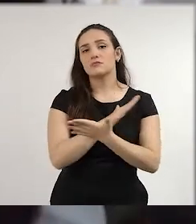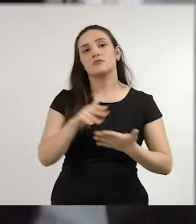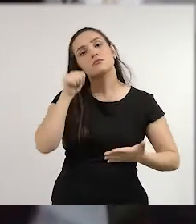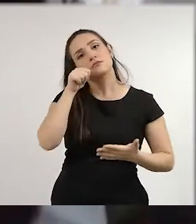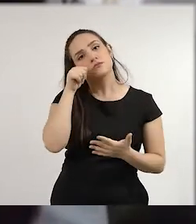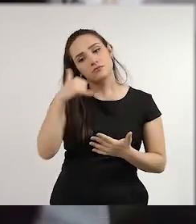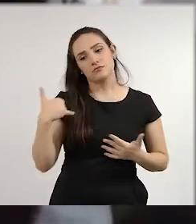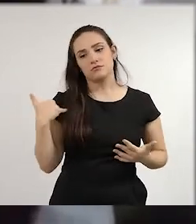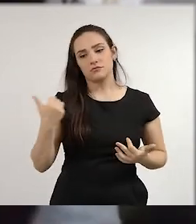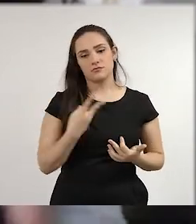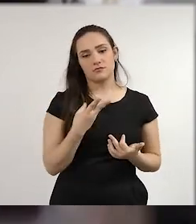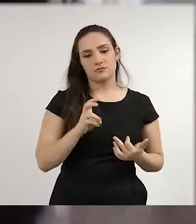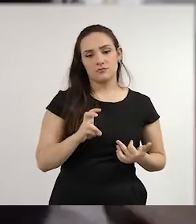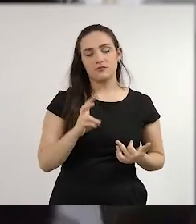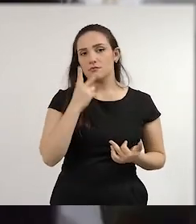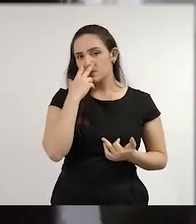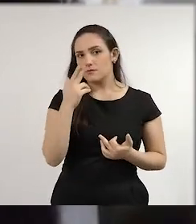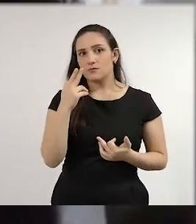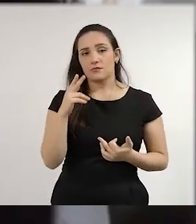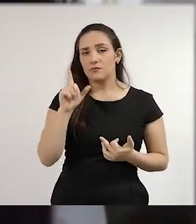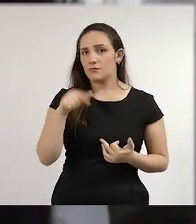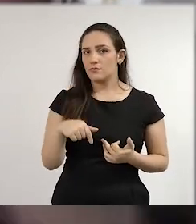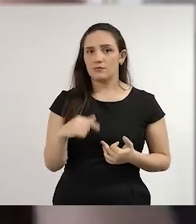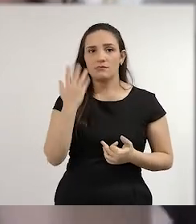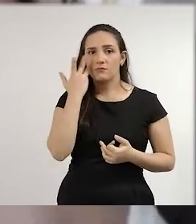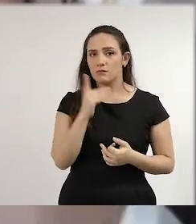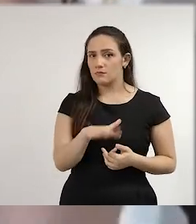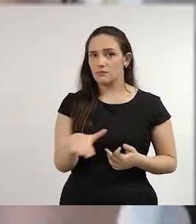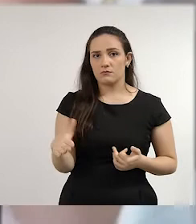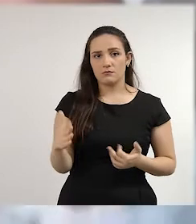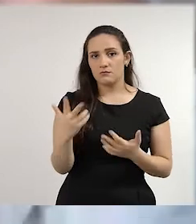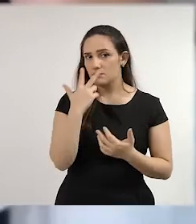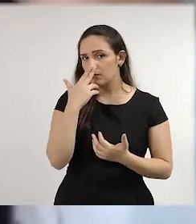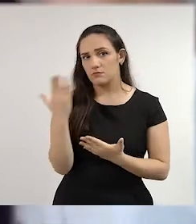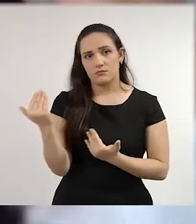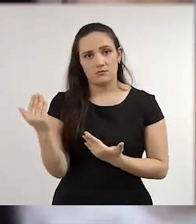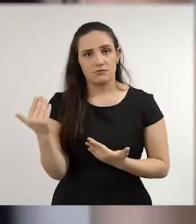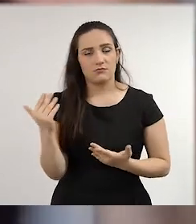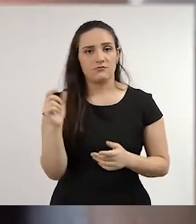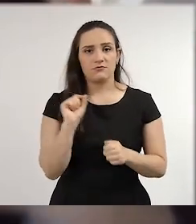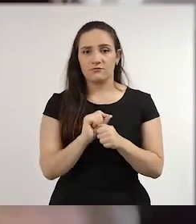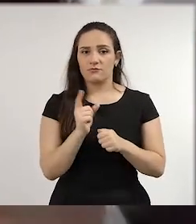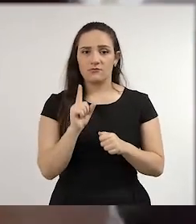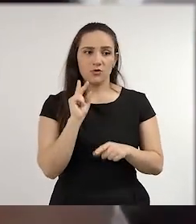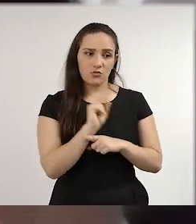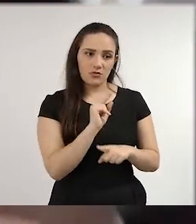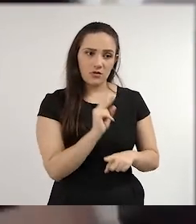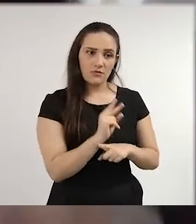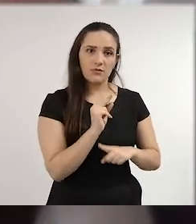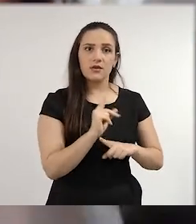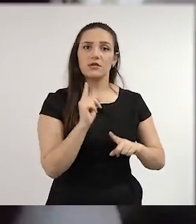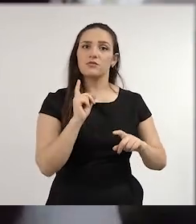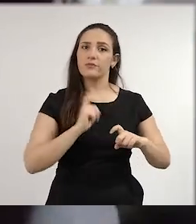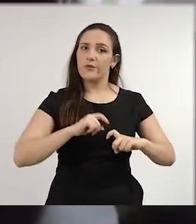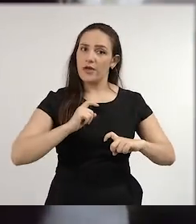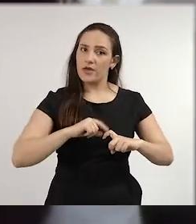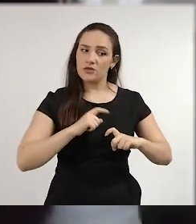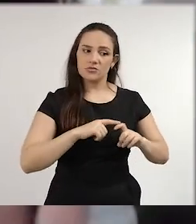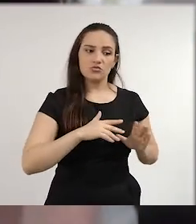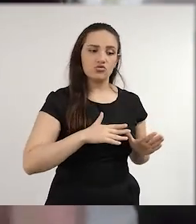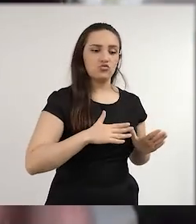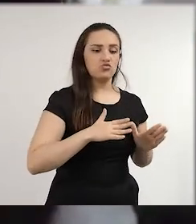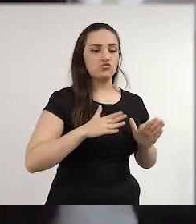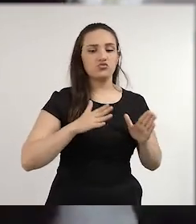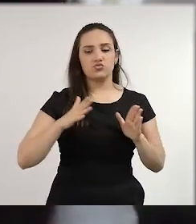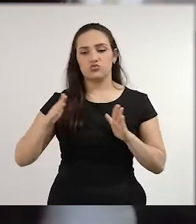de 35 anos que se comportam como adolescentes na gestação. Elas não fazem o pré-natal adequado, o pré-natal ele tem que